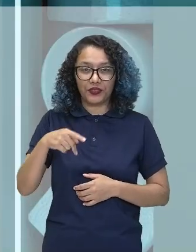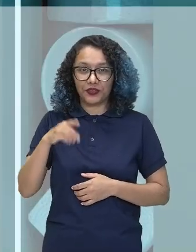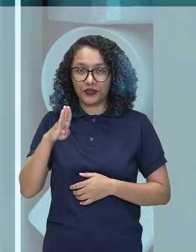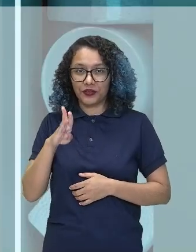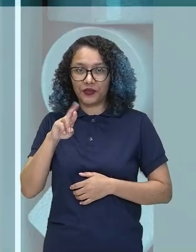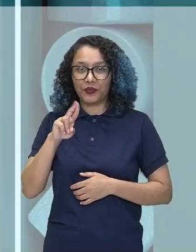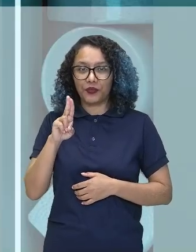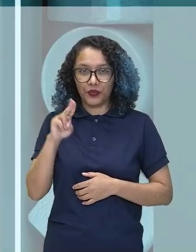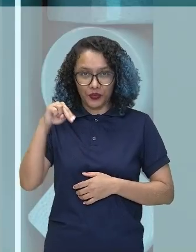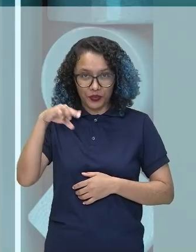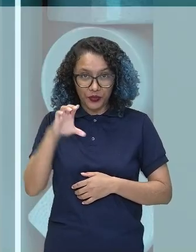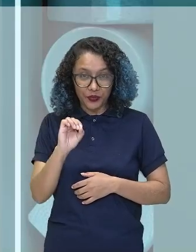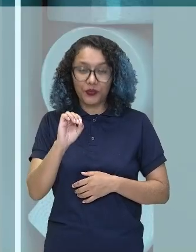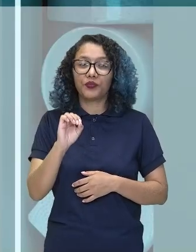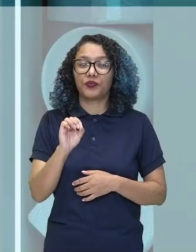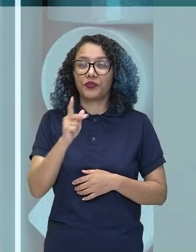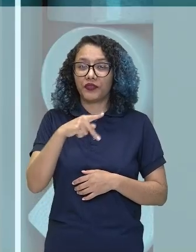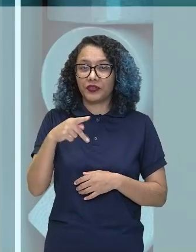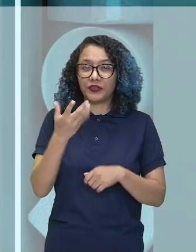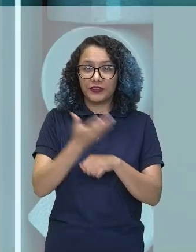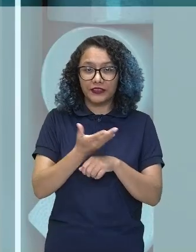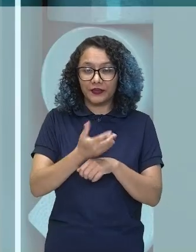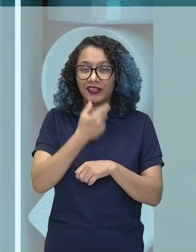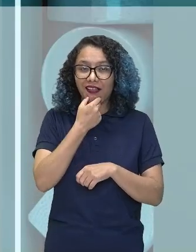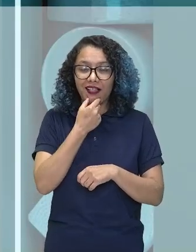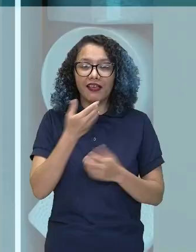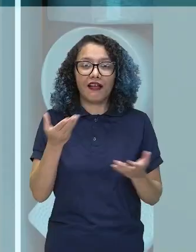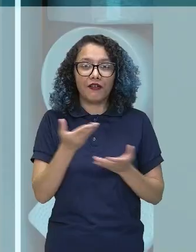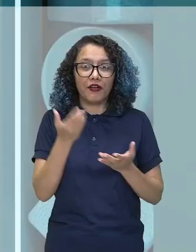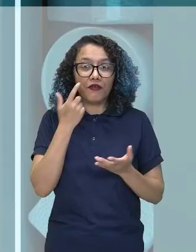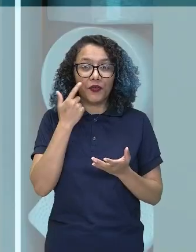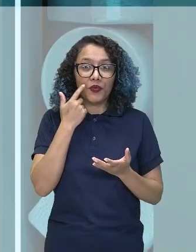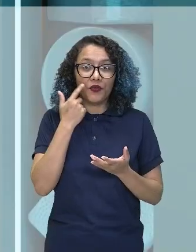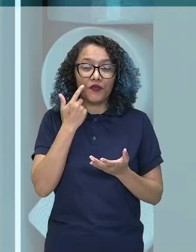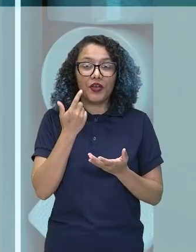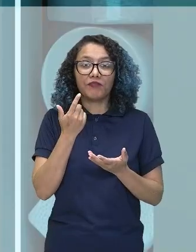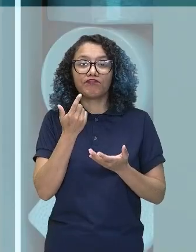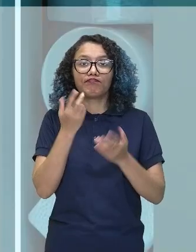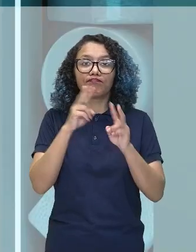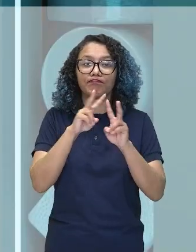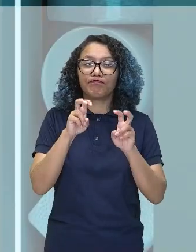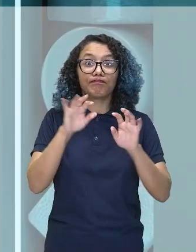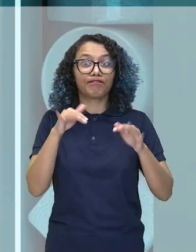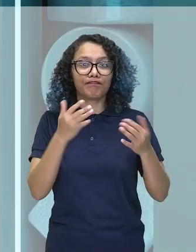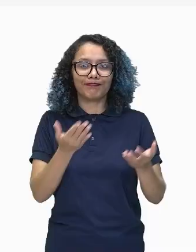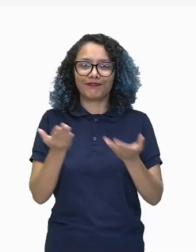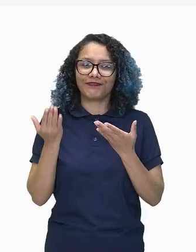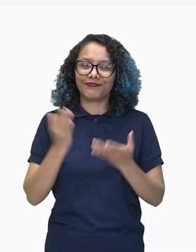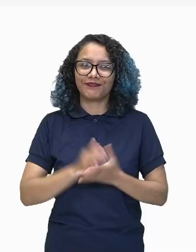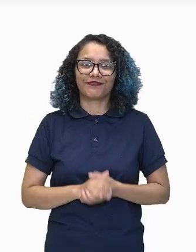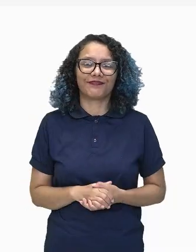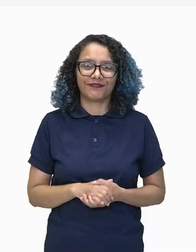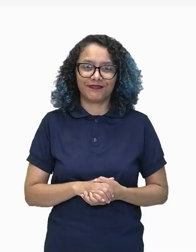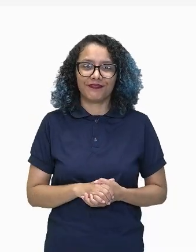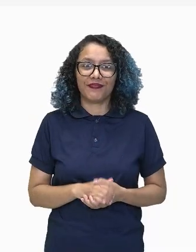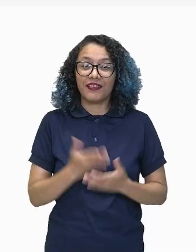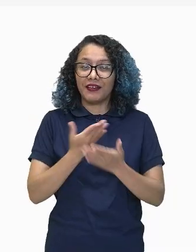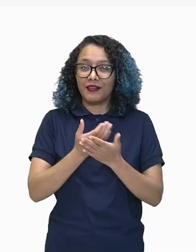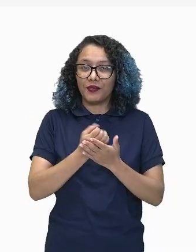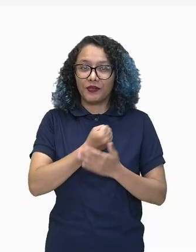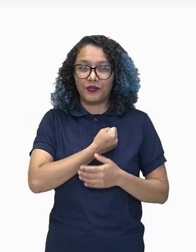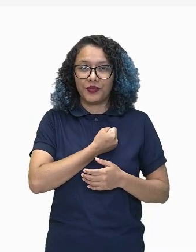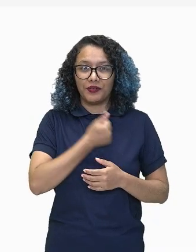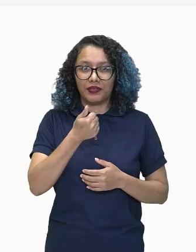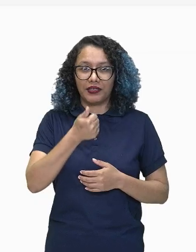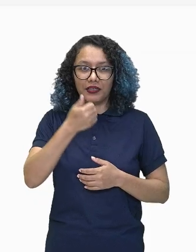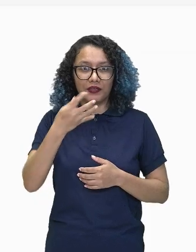Bruno Delgado, professor de língua inglesa, e acompanha comigo que nós vamos ver na nossa aula de hoje. Aula de número 14 é a